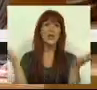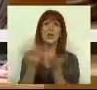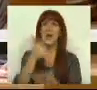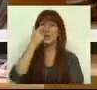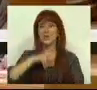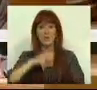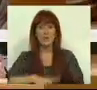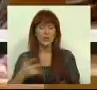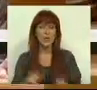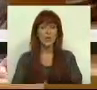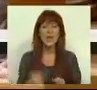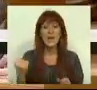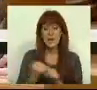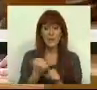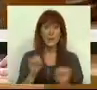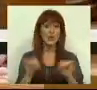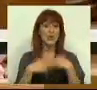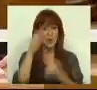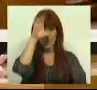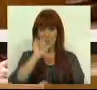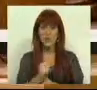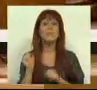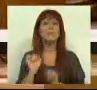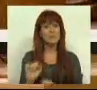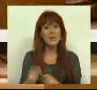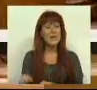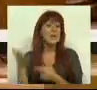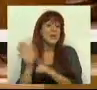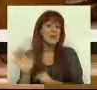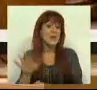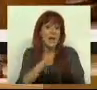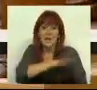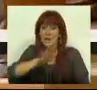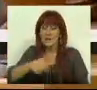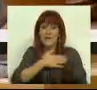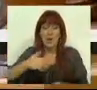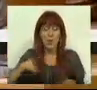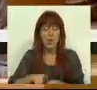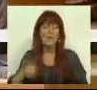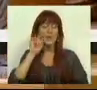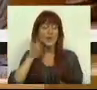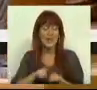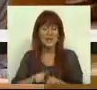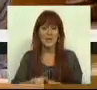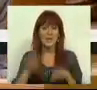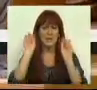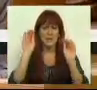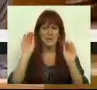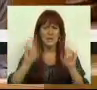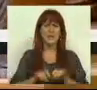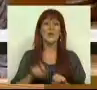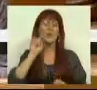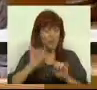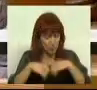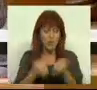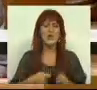dos portugueses e nas funções sociais do Estado, designadamente na área da saúde, da educação e da proteção social. Outro equívoco que o